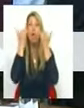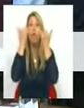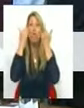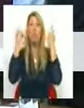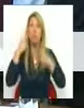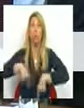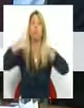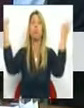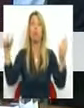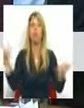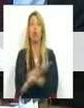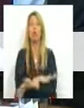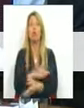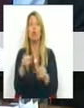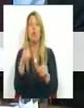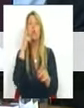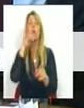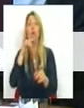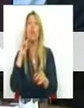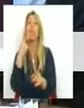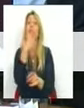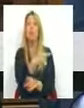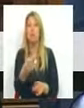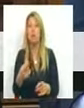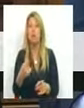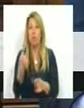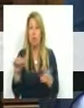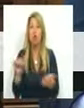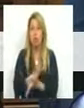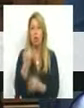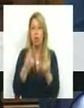colocada alguma questão para algum jornalista para corroborar esta informação? Não.